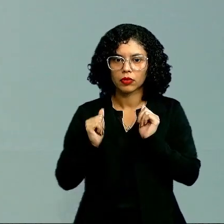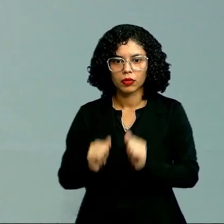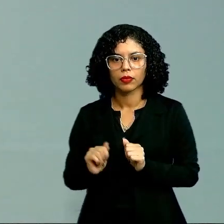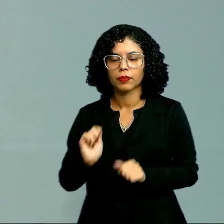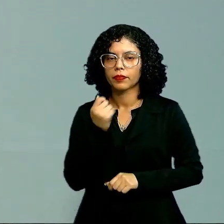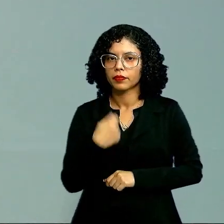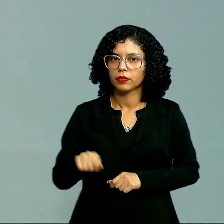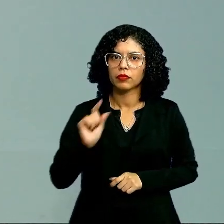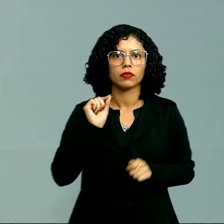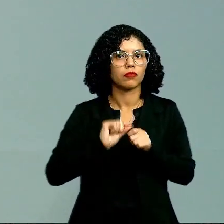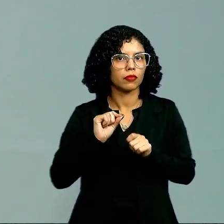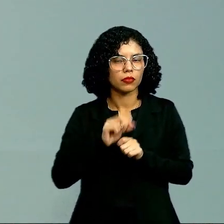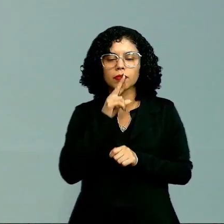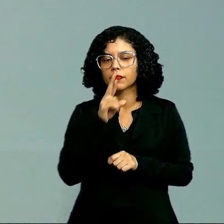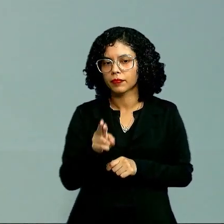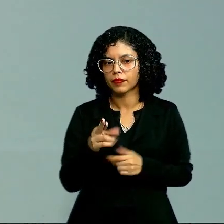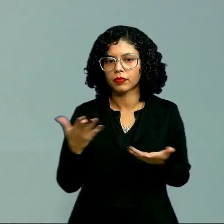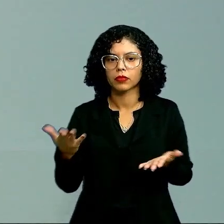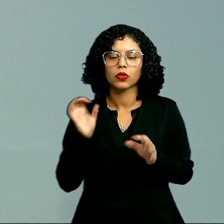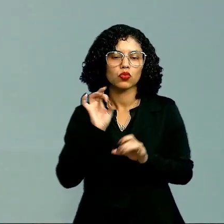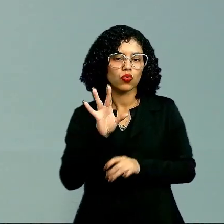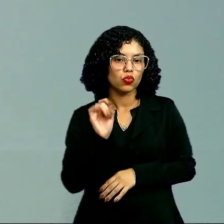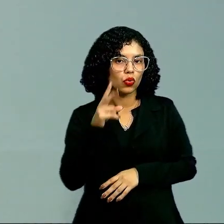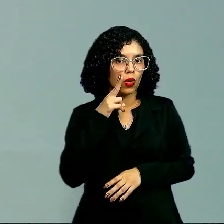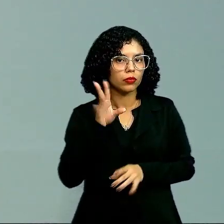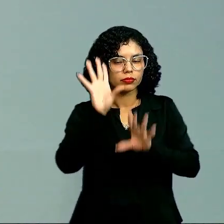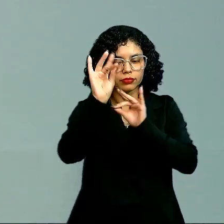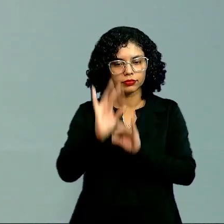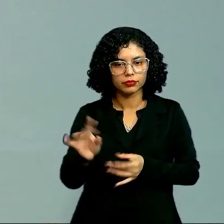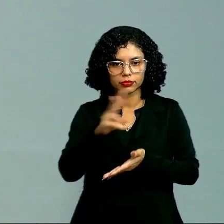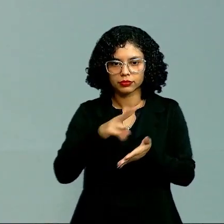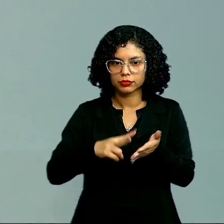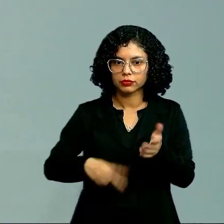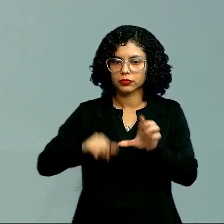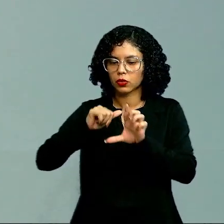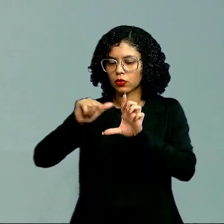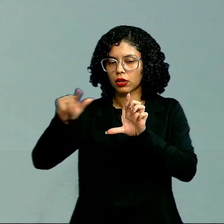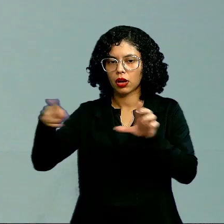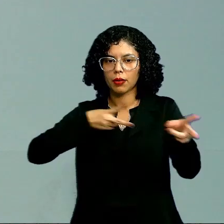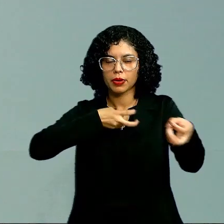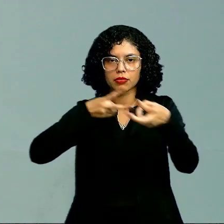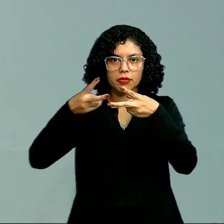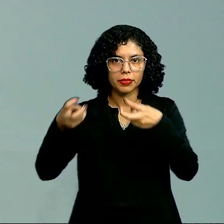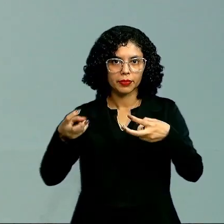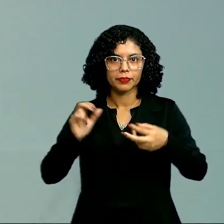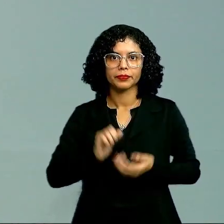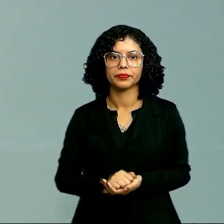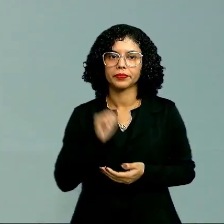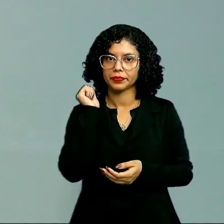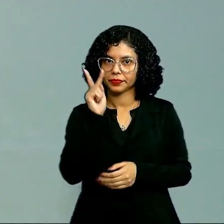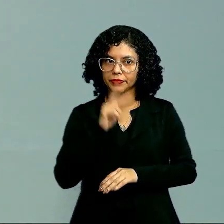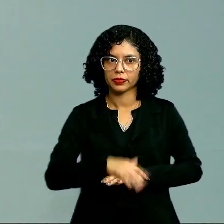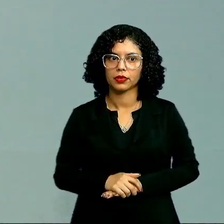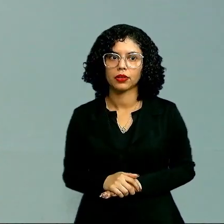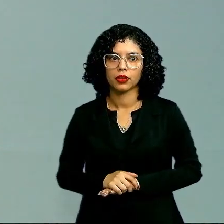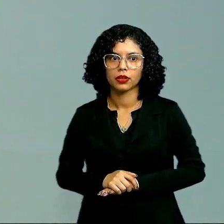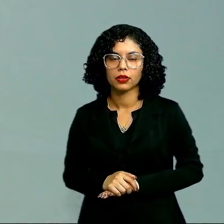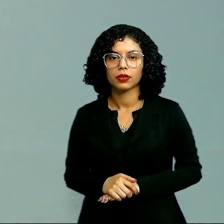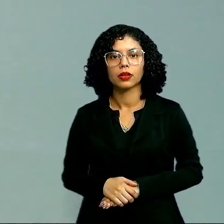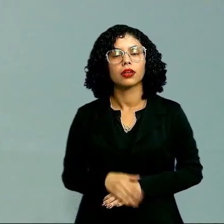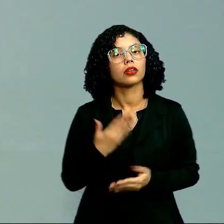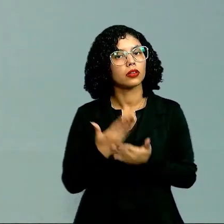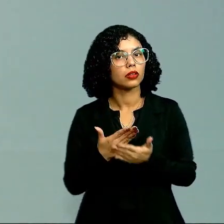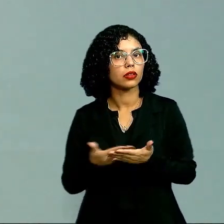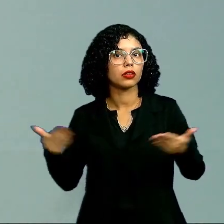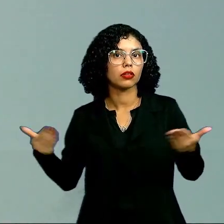não precisa, às vezes, fazer um cálculo. Simplesmente é questão de observação. Tudo bem?